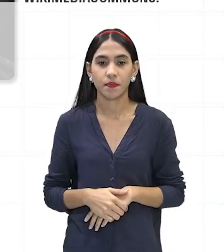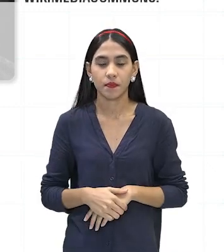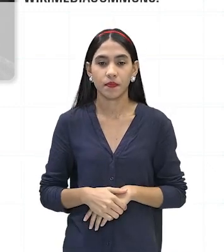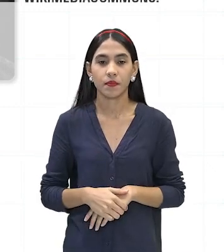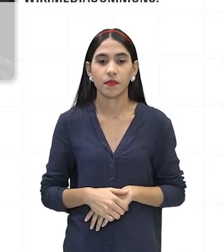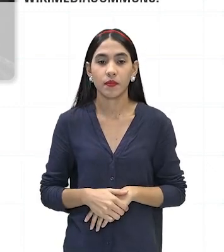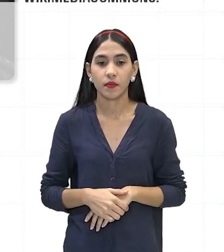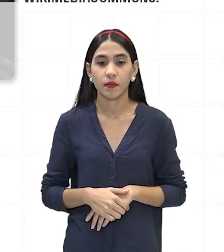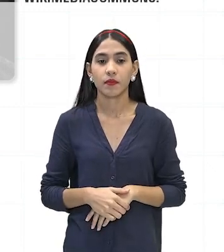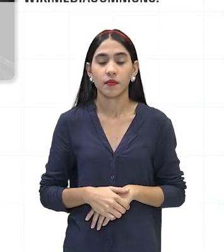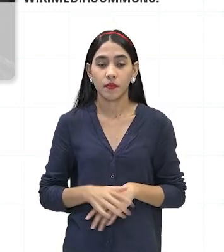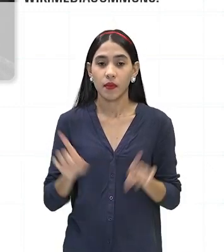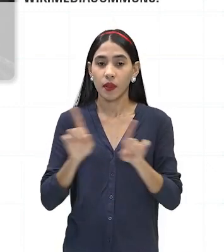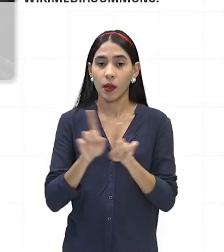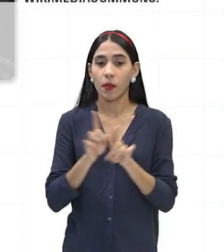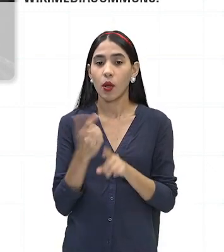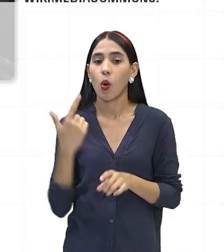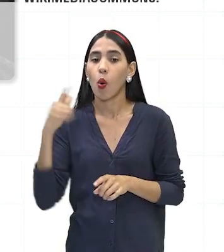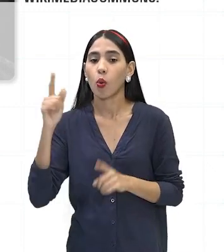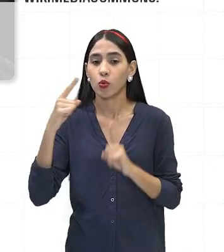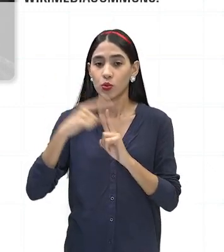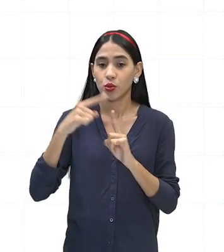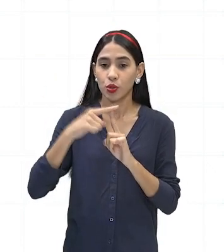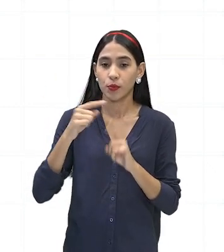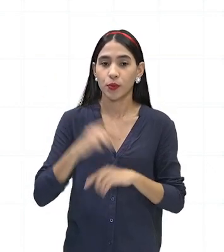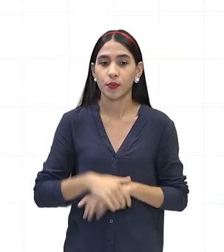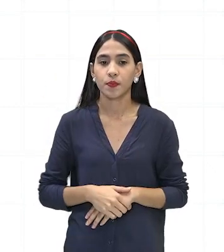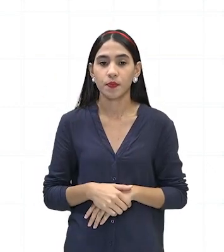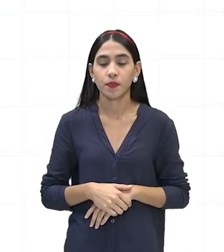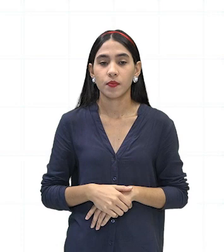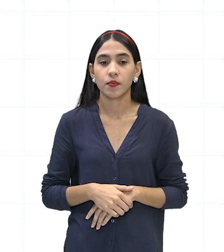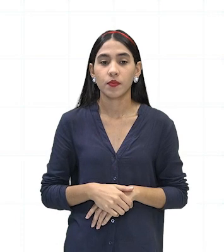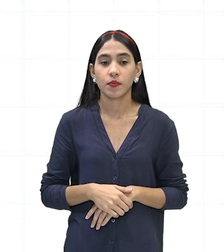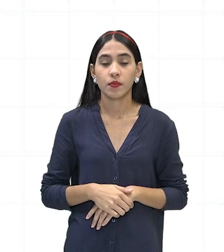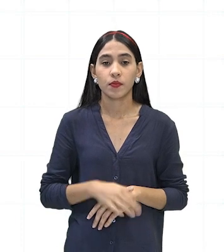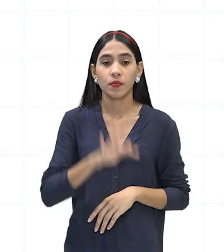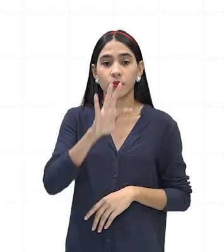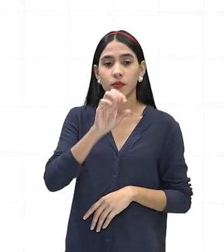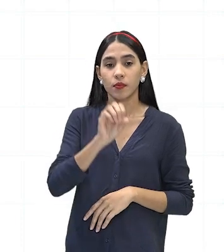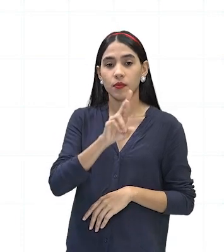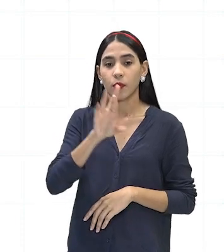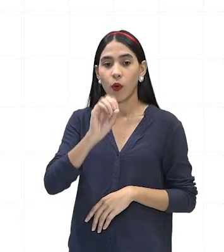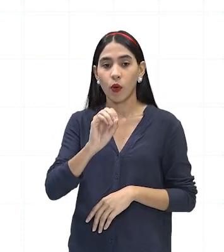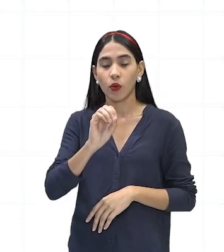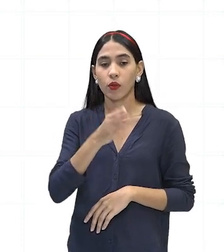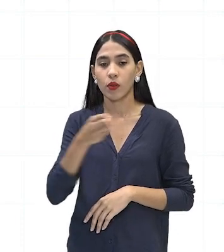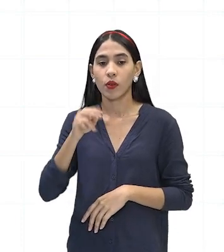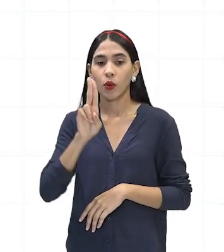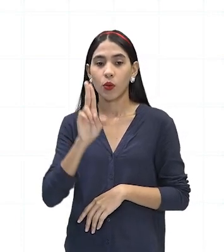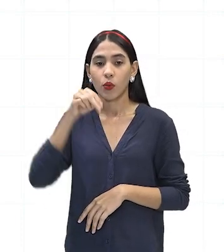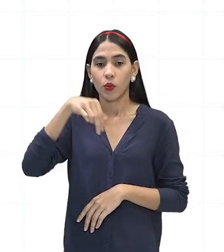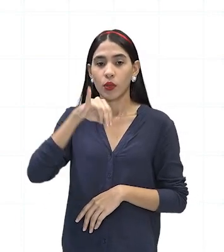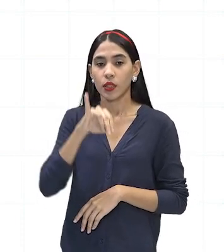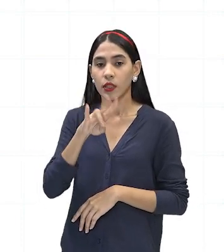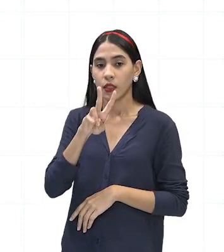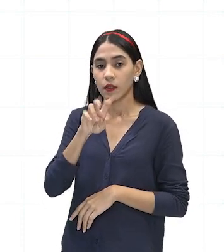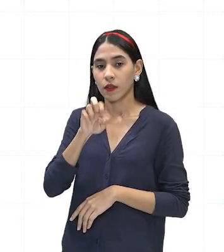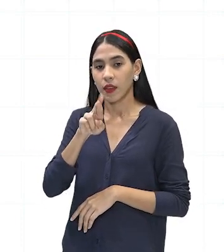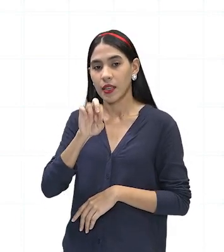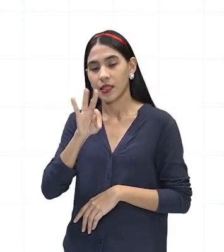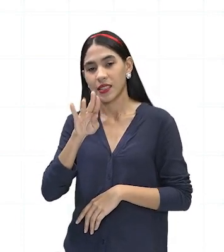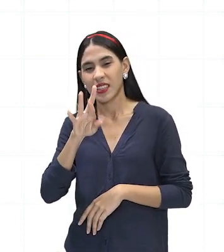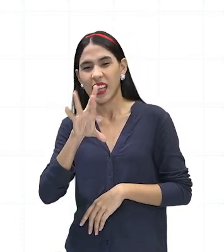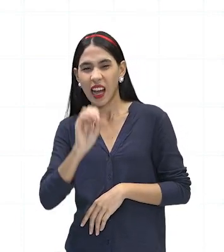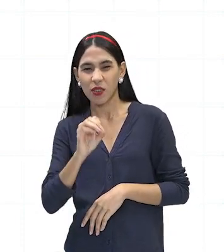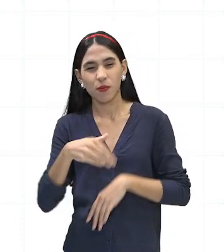nós temos um outro estilo de forró, que é o forró universitário, que esse aí já caiu mais no gosto,